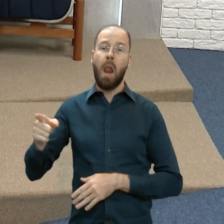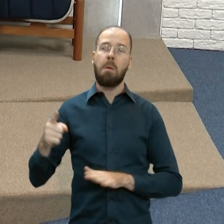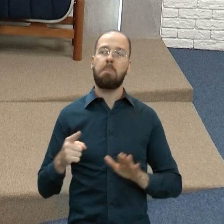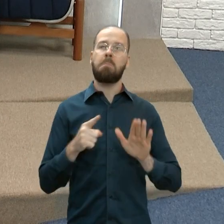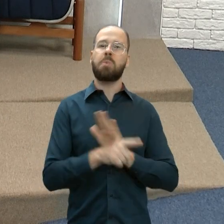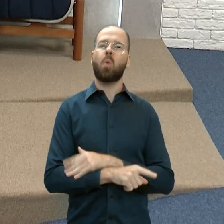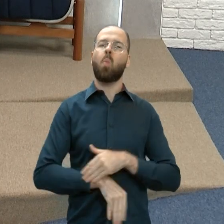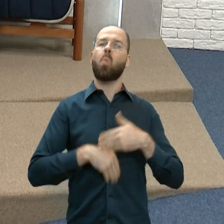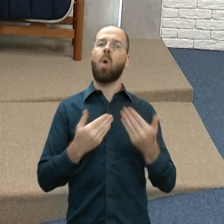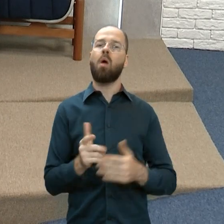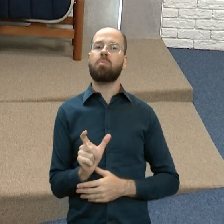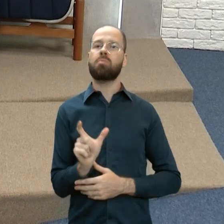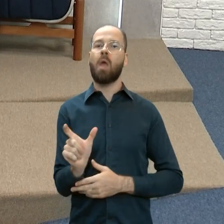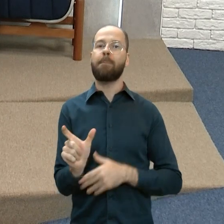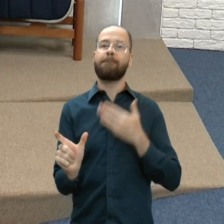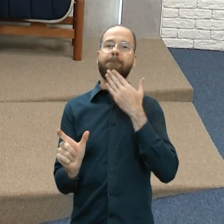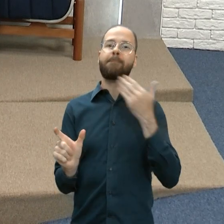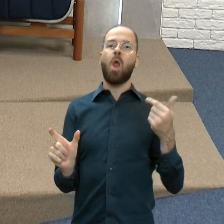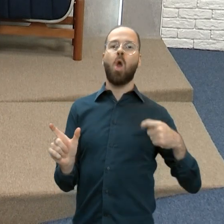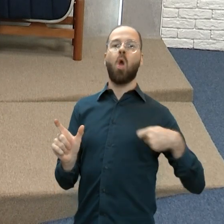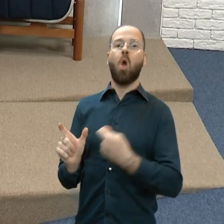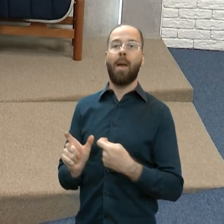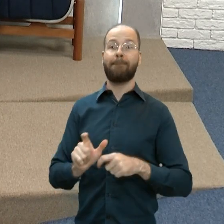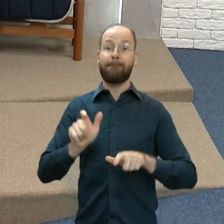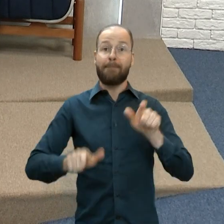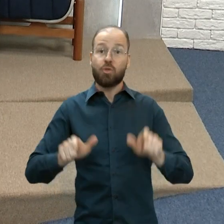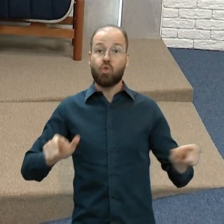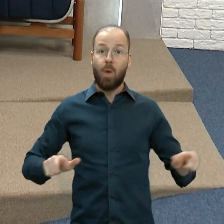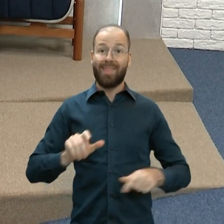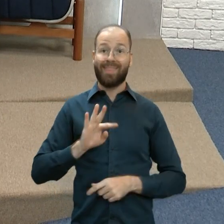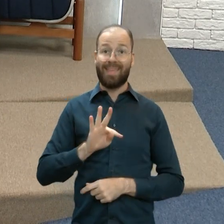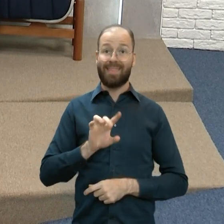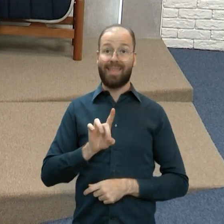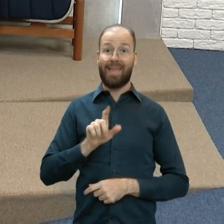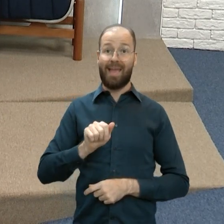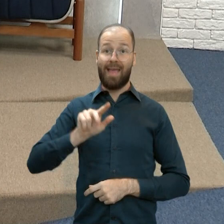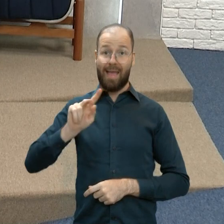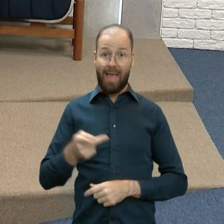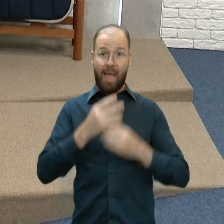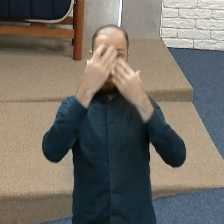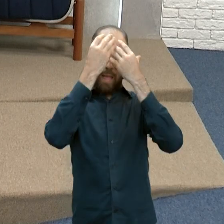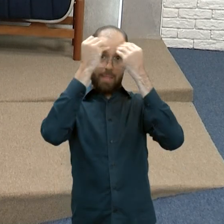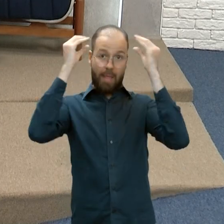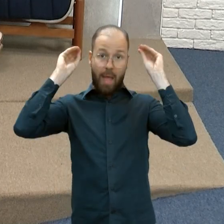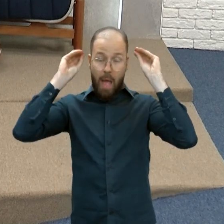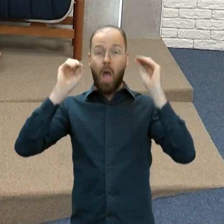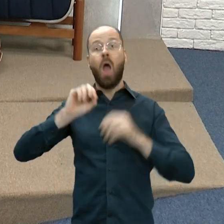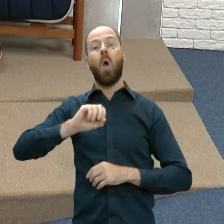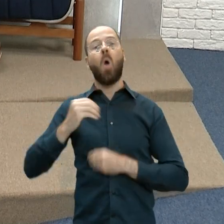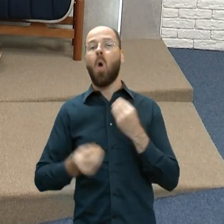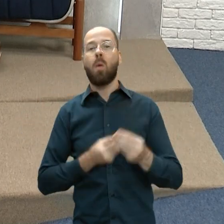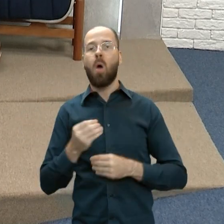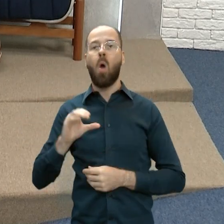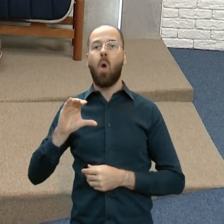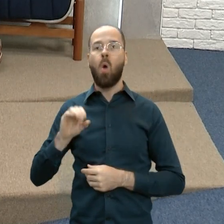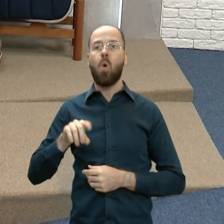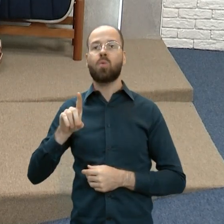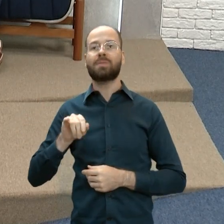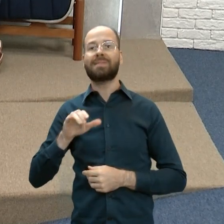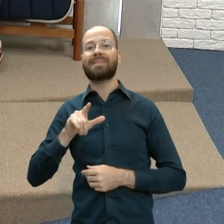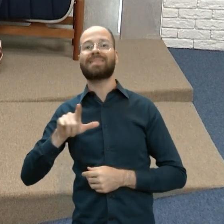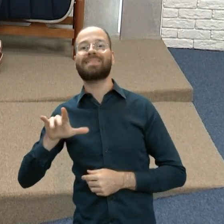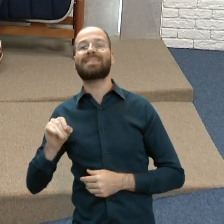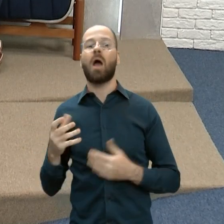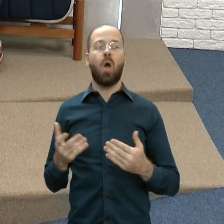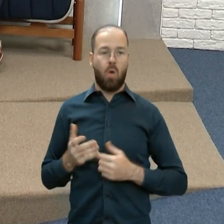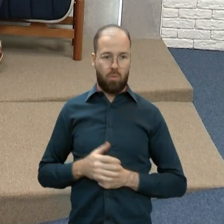para a pessoa com TDAH, deficiência ou condição? Deficiência nós já explicamos, né, que não é. Então seria condição mesmo? É uma